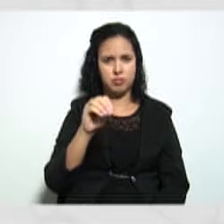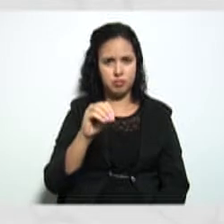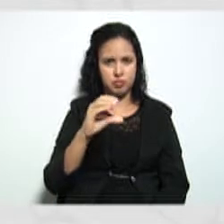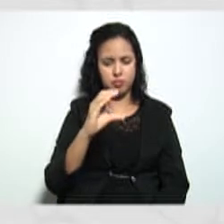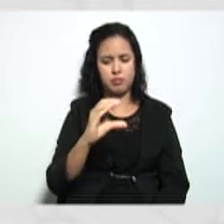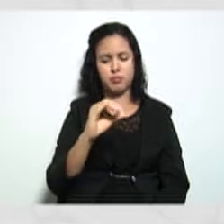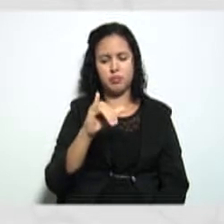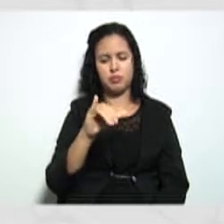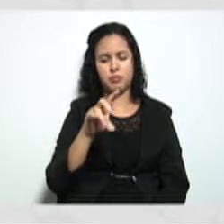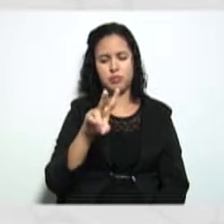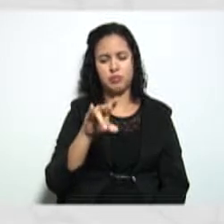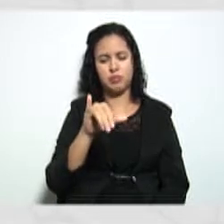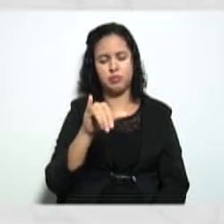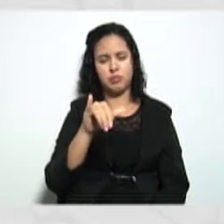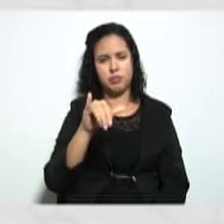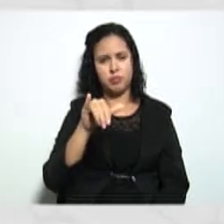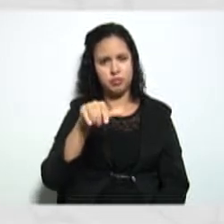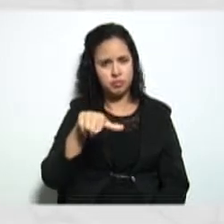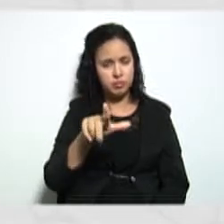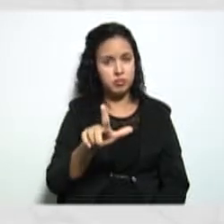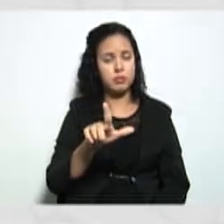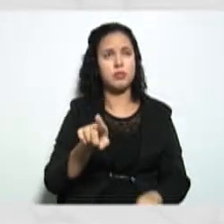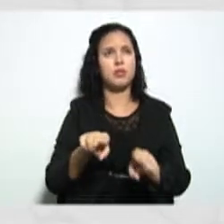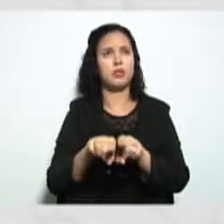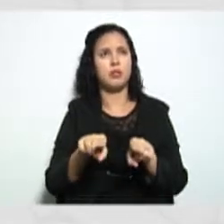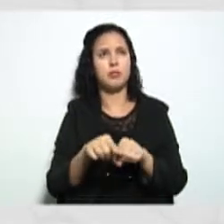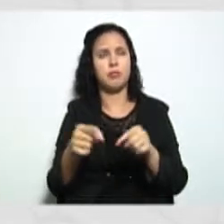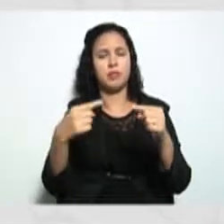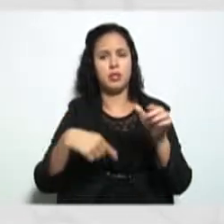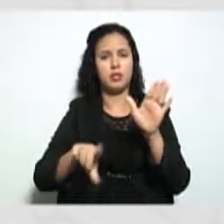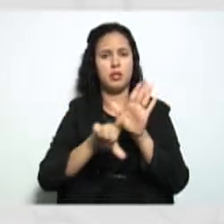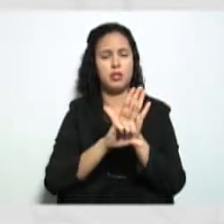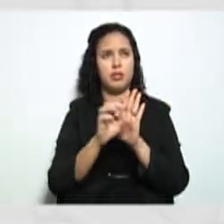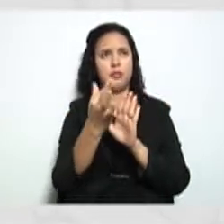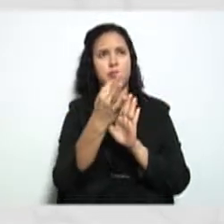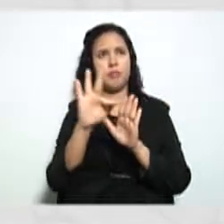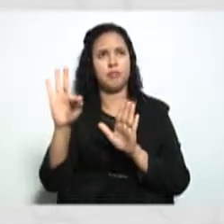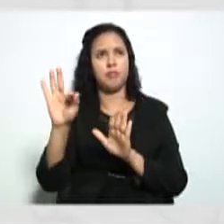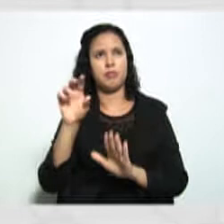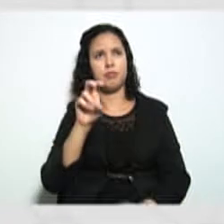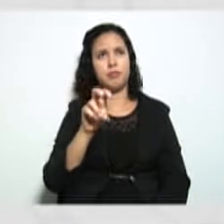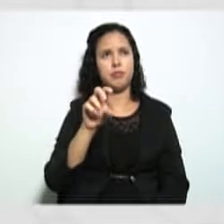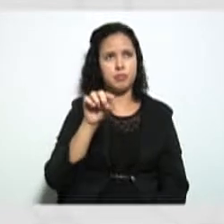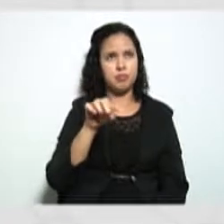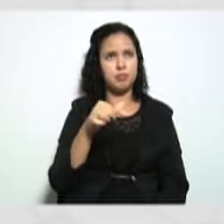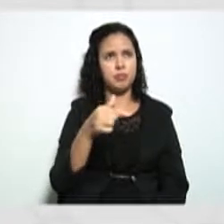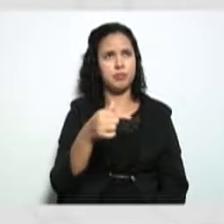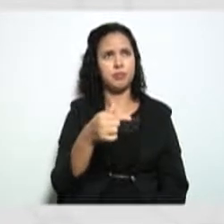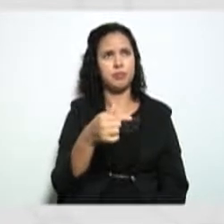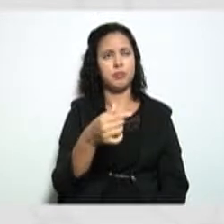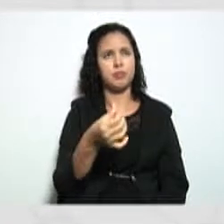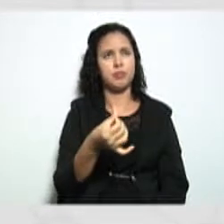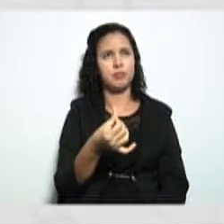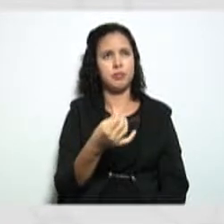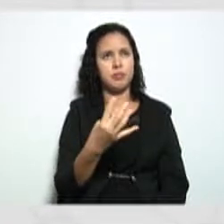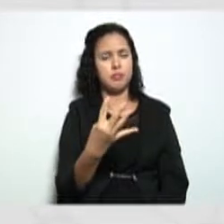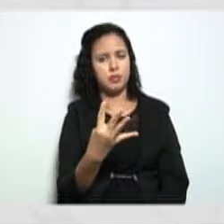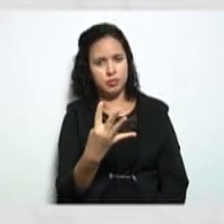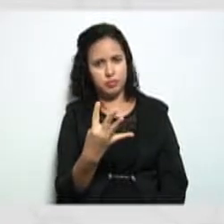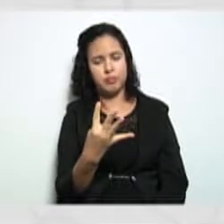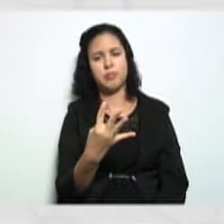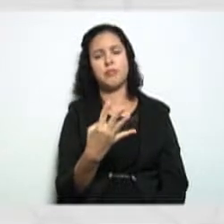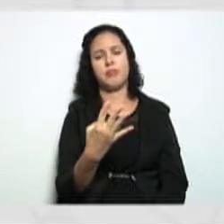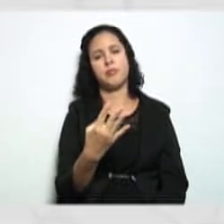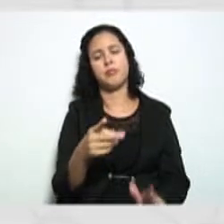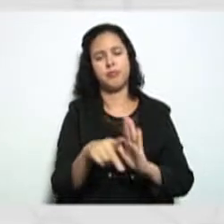Brasil, além da Lei Federal 5.764, que é a lei que vai falar desses ramos do cooperativismo, vai falar mais em detalhes sobre as